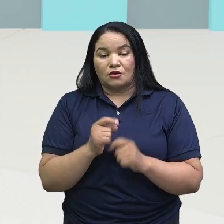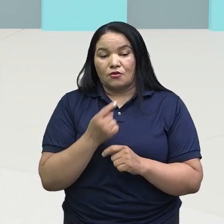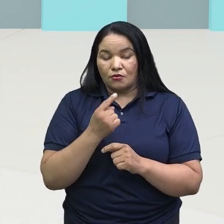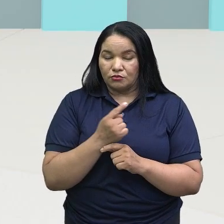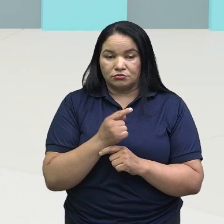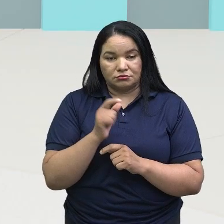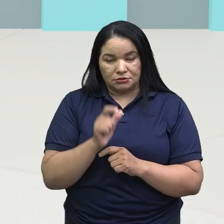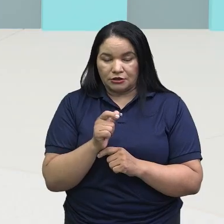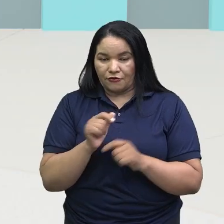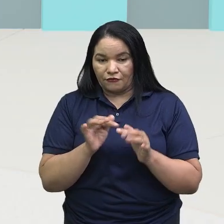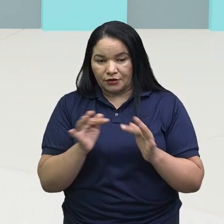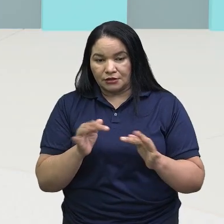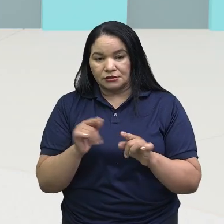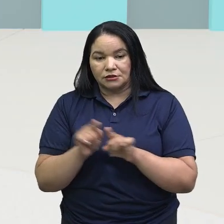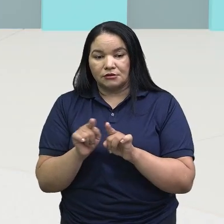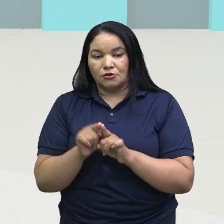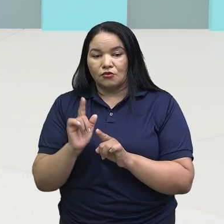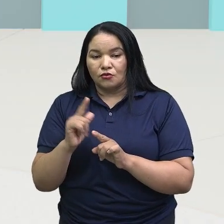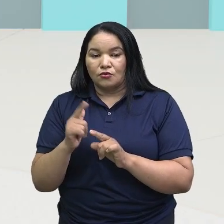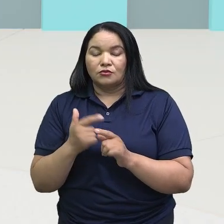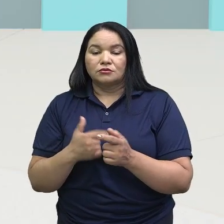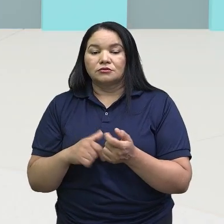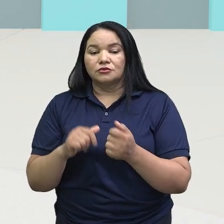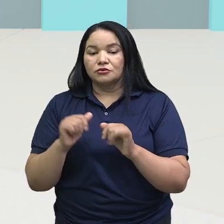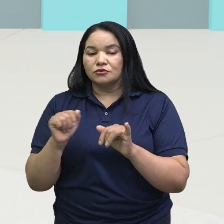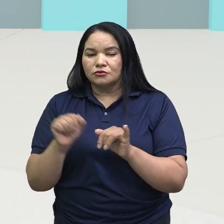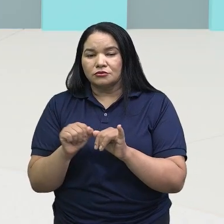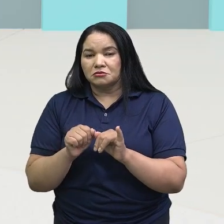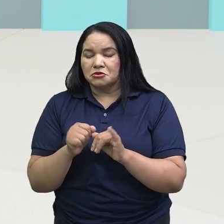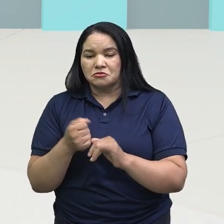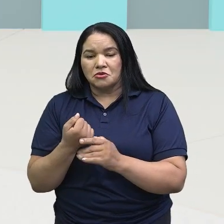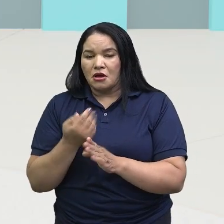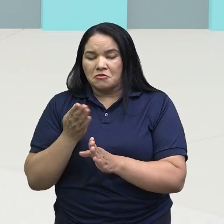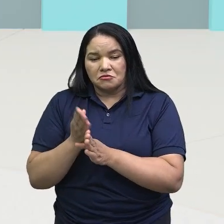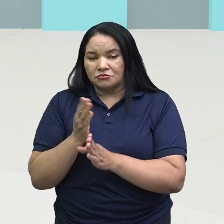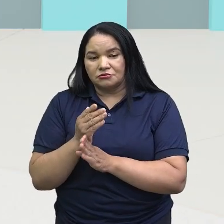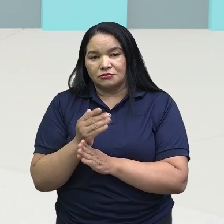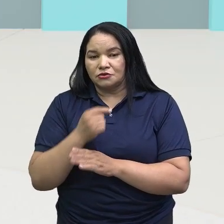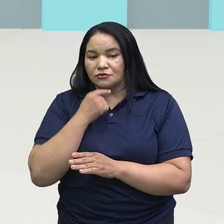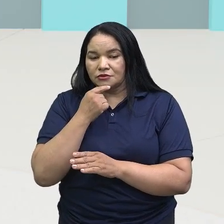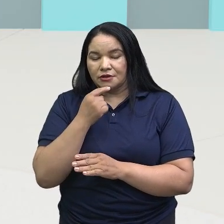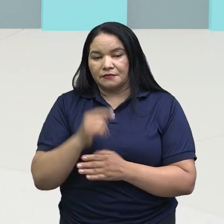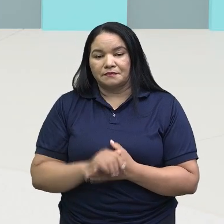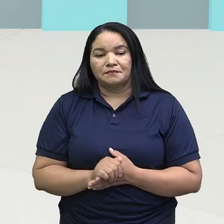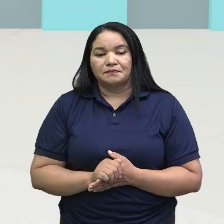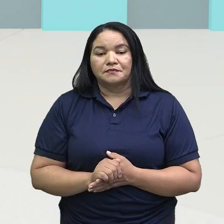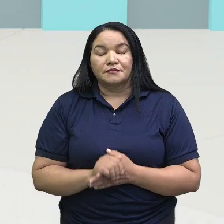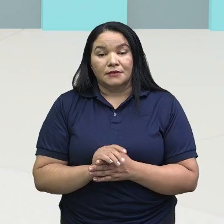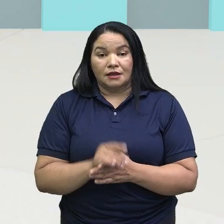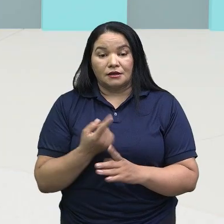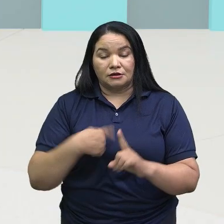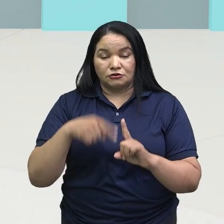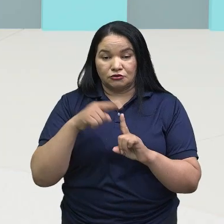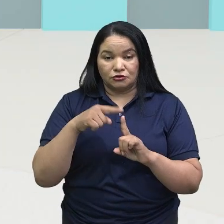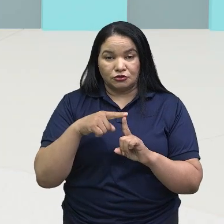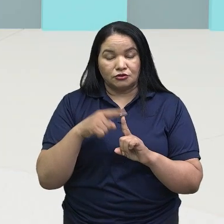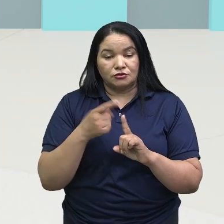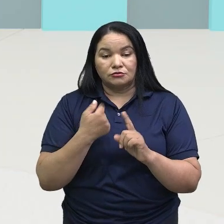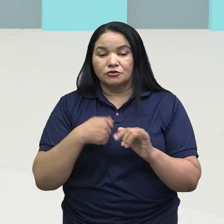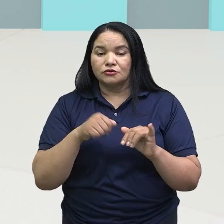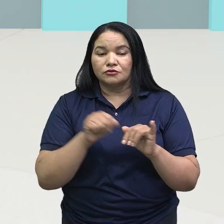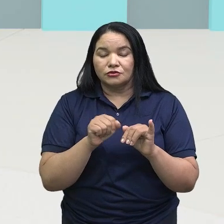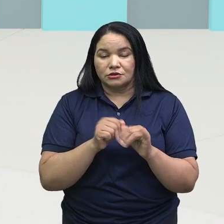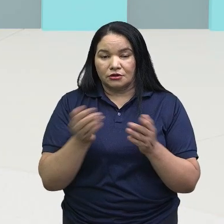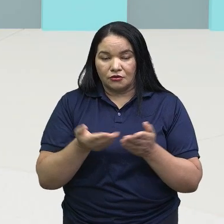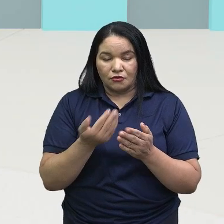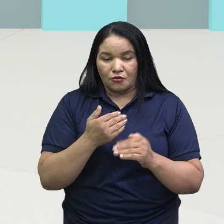que não quer ou não se pode identificar. Só para a gente relembrar aí, então, os tipos de sujeito para nós começarmos